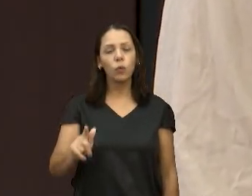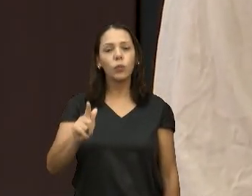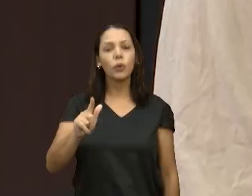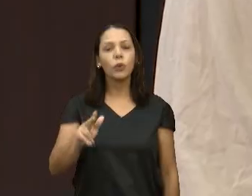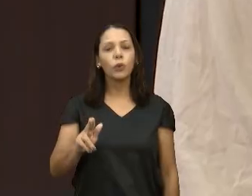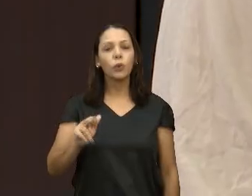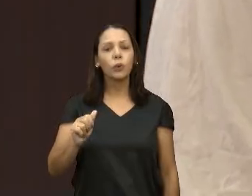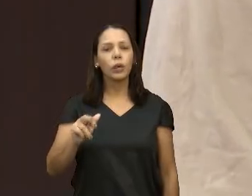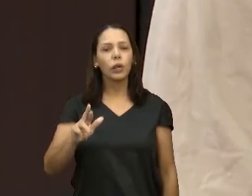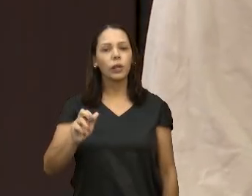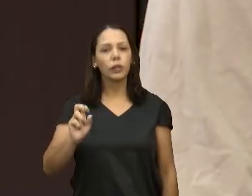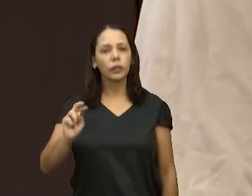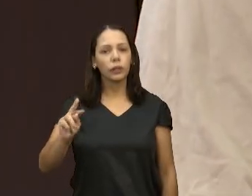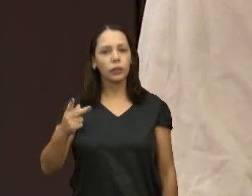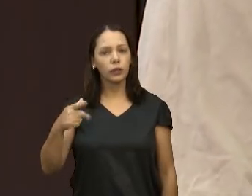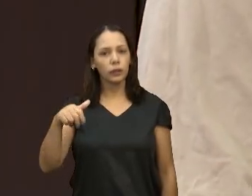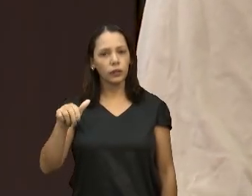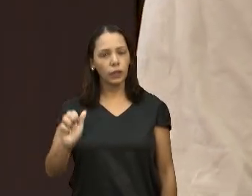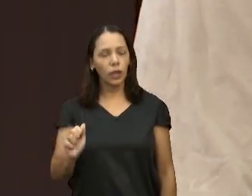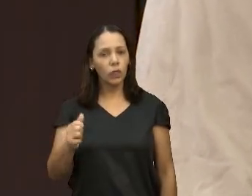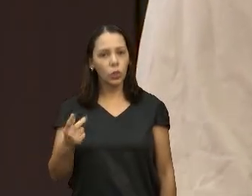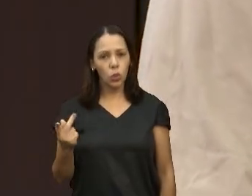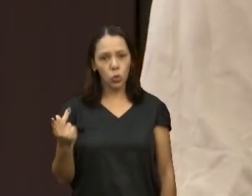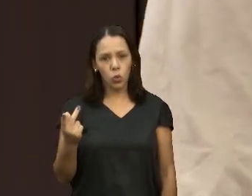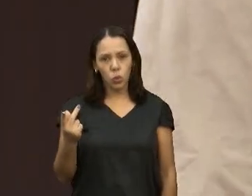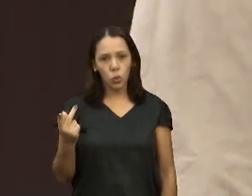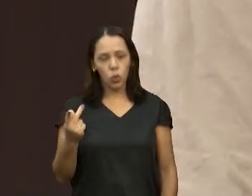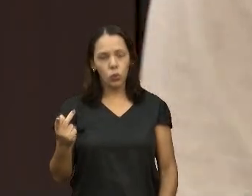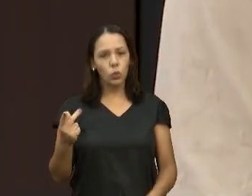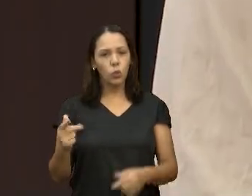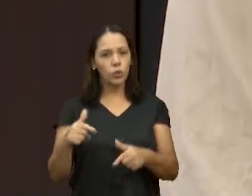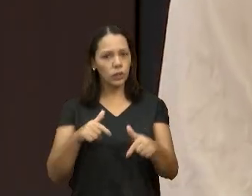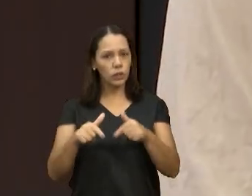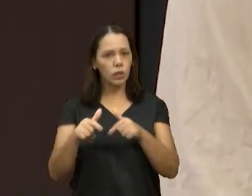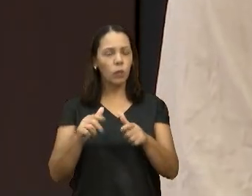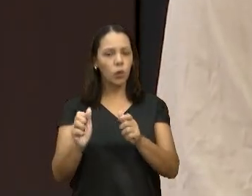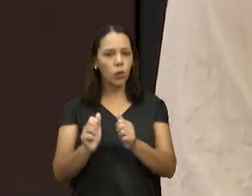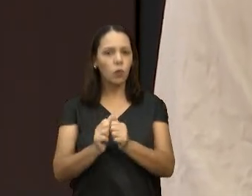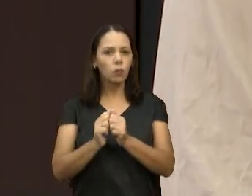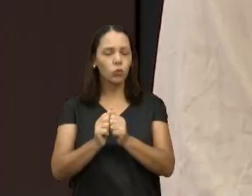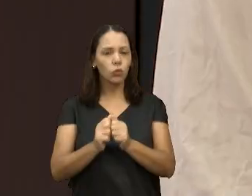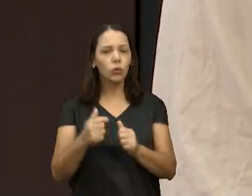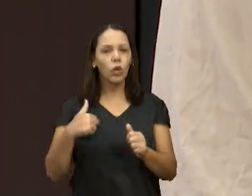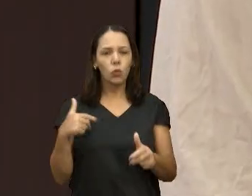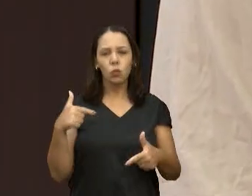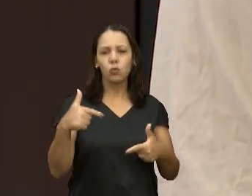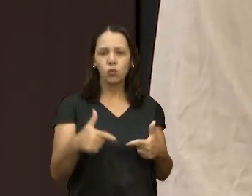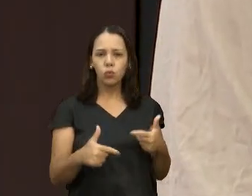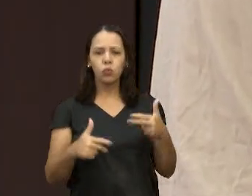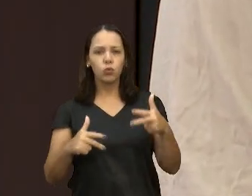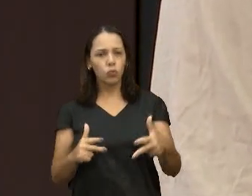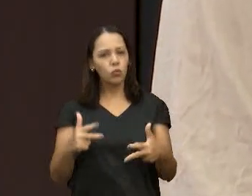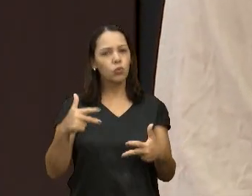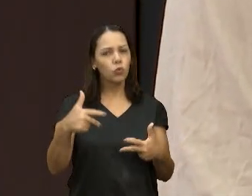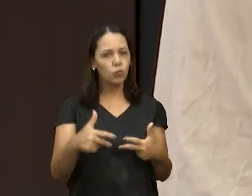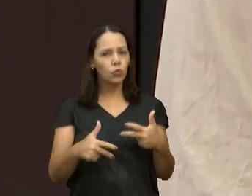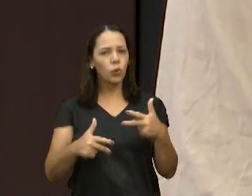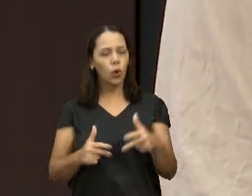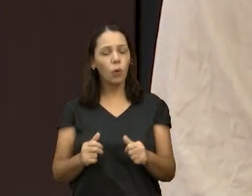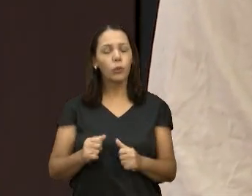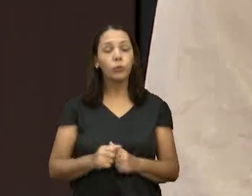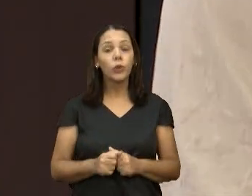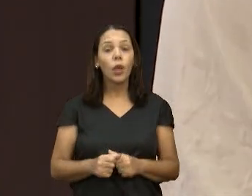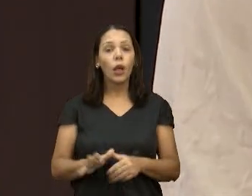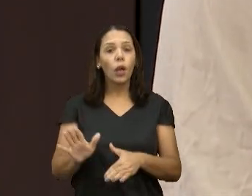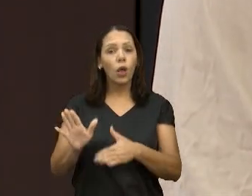pareça, a gente fez algumas ações e atividades junto, ele na área de teatro e eu na área de hip hop, né? Ele também ajudei numa